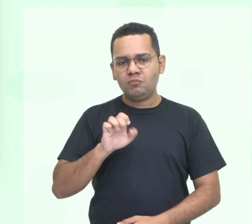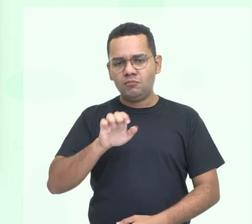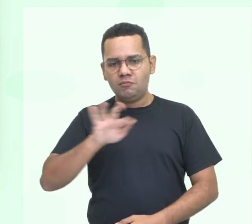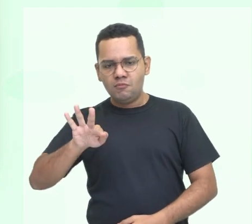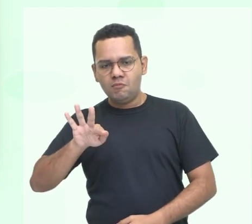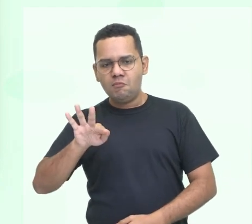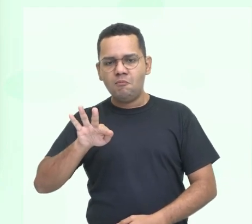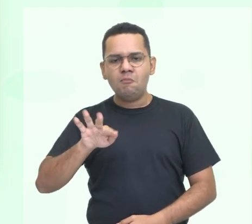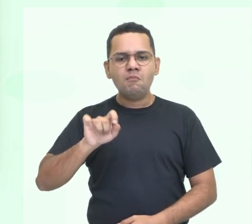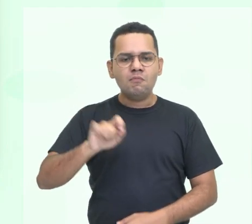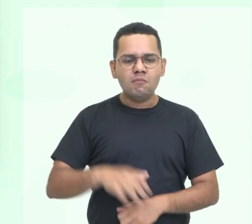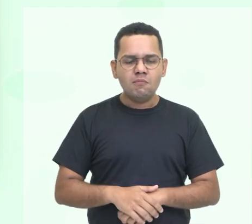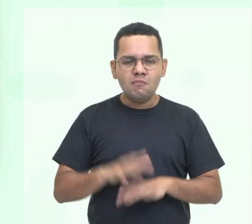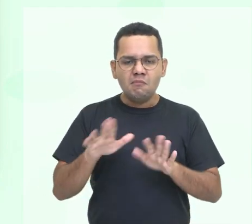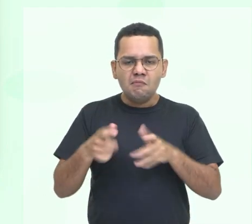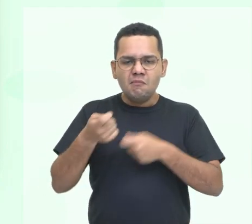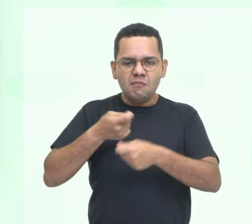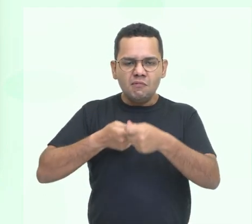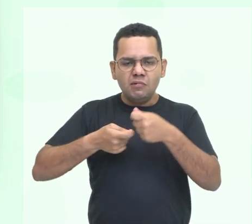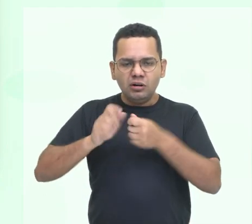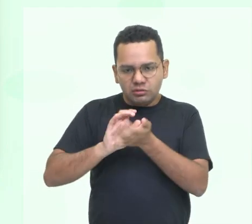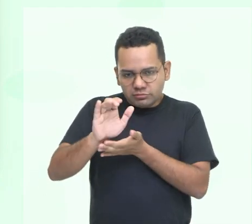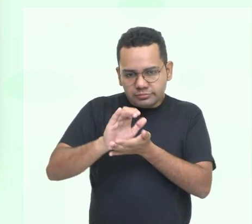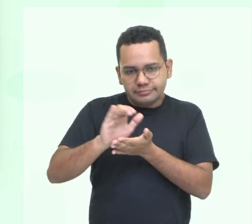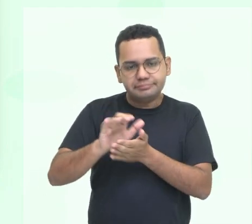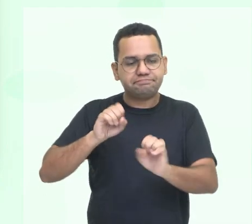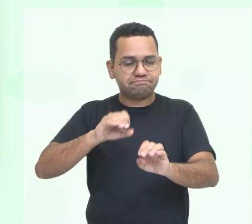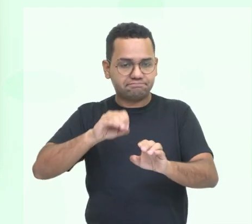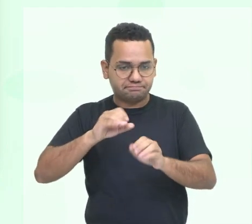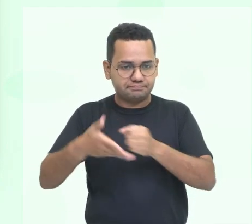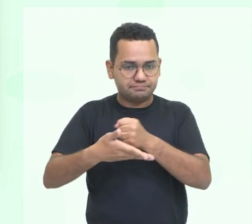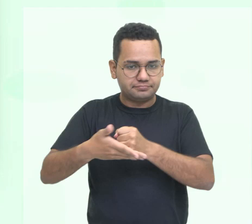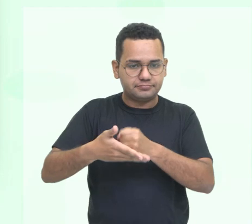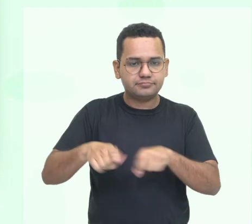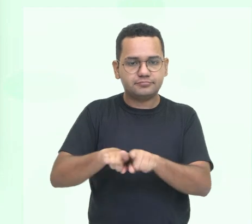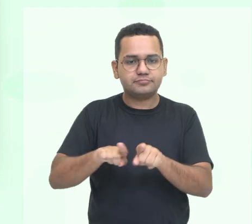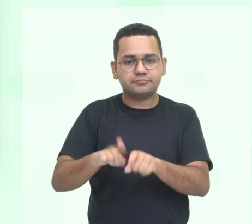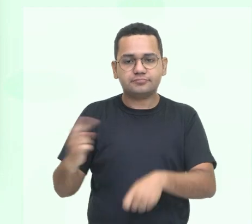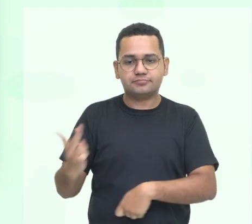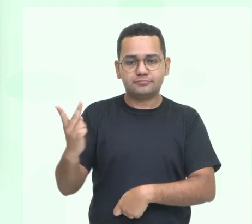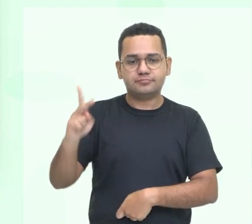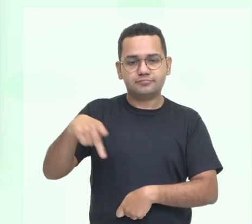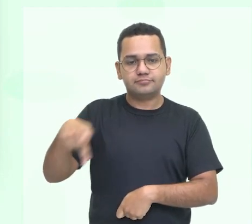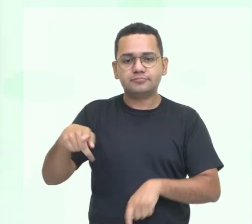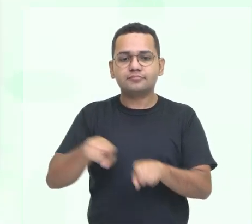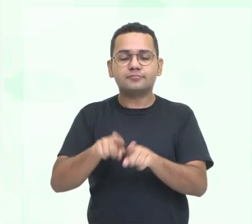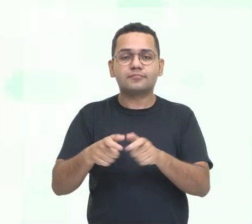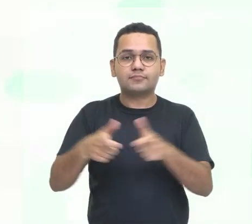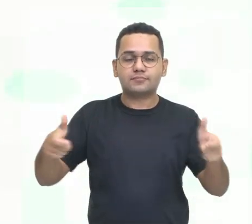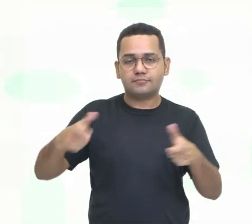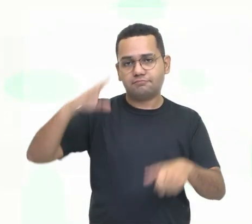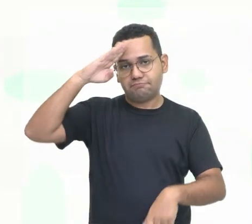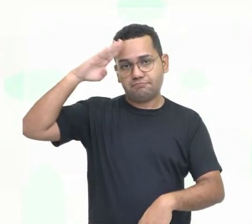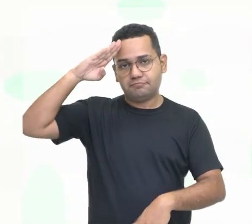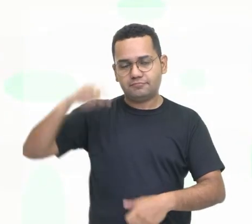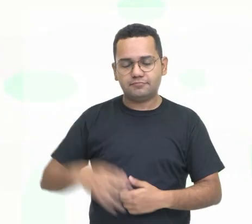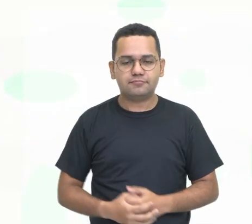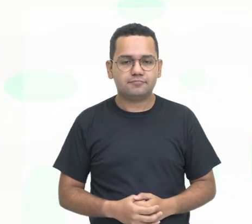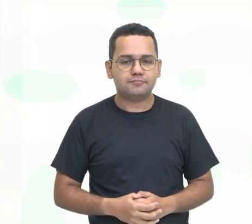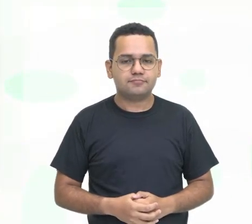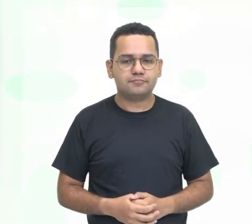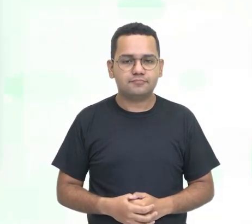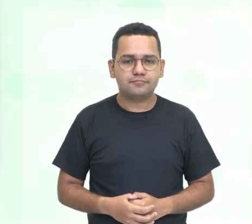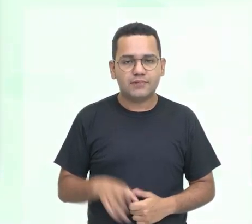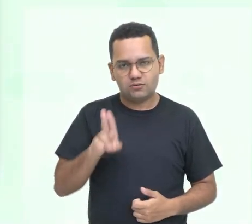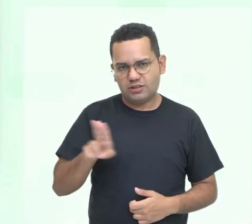e a valorização dos professores, além da expansão do ensino superior. Dentro do campo